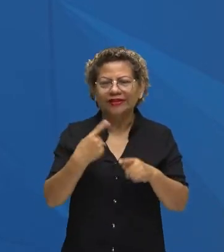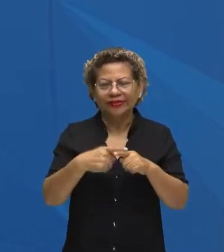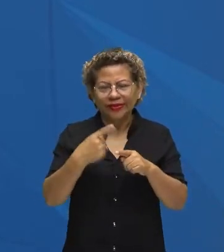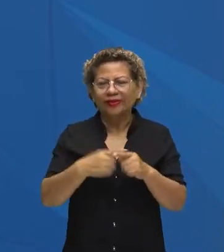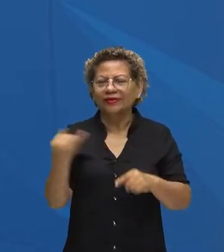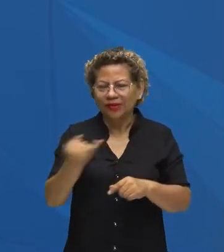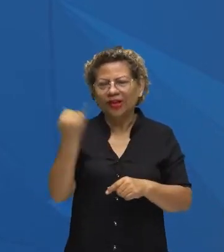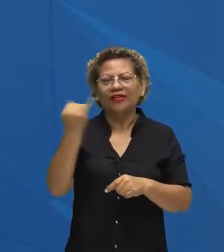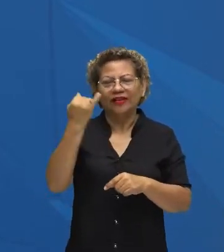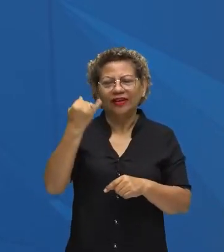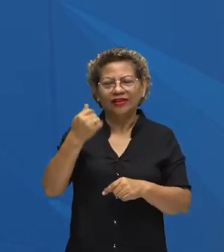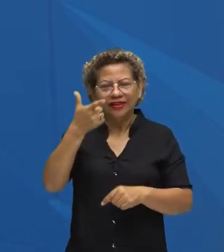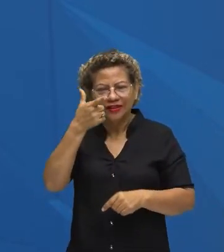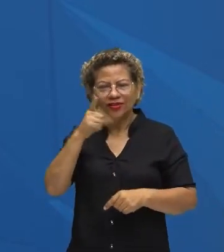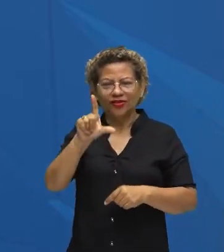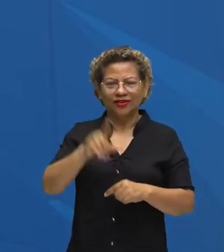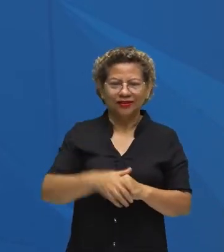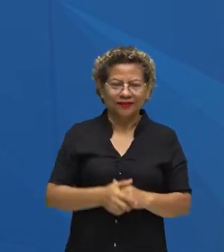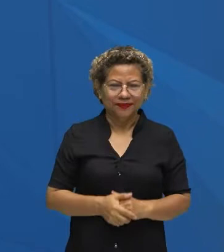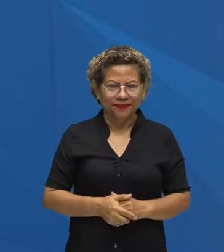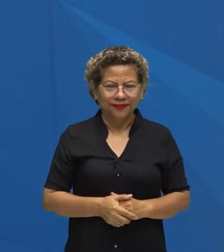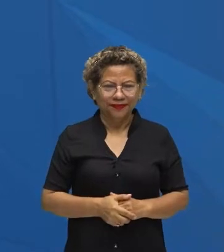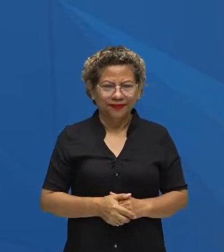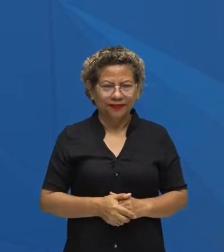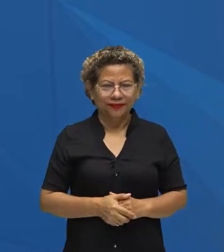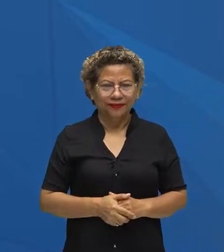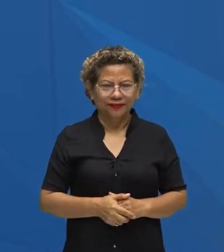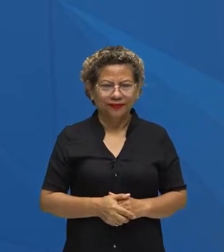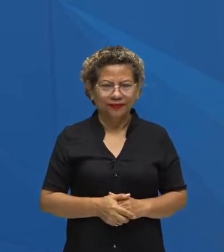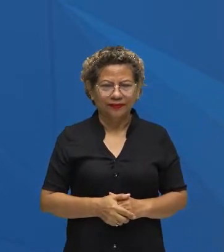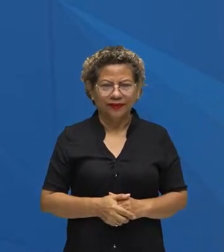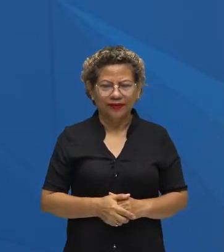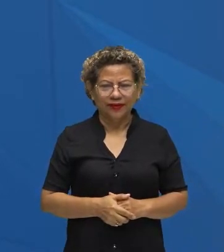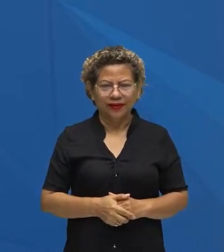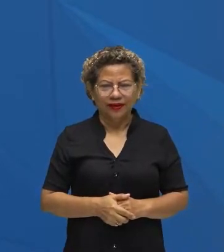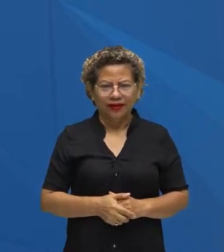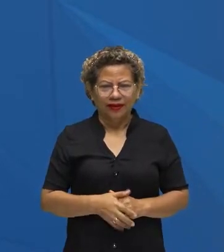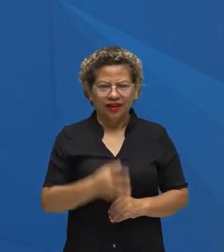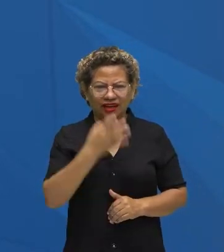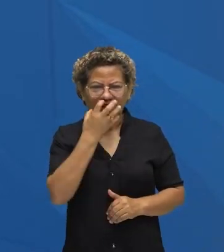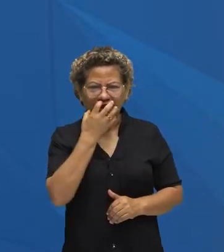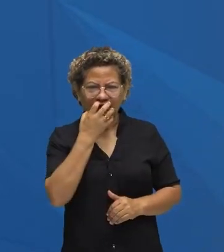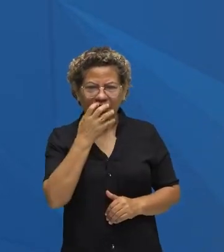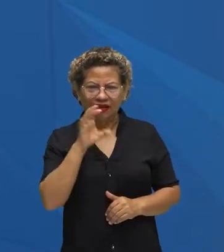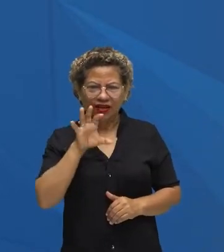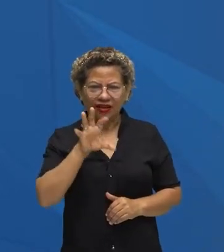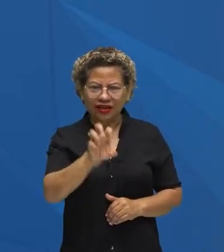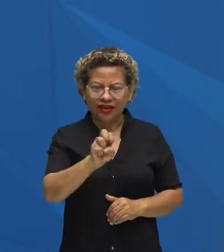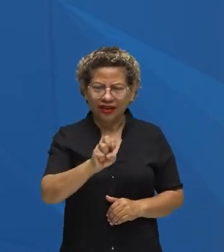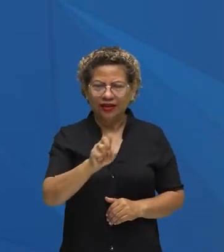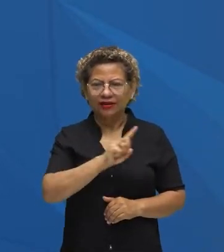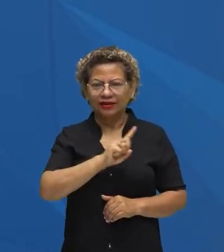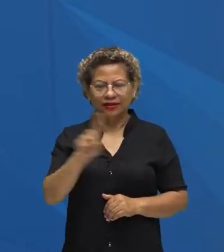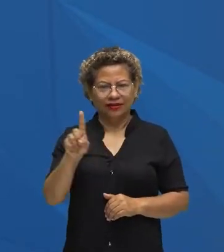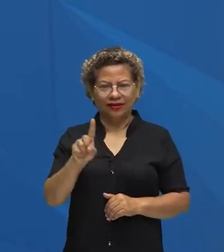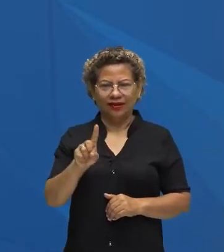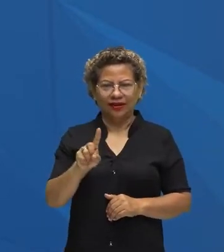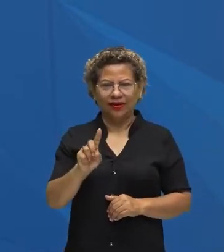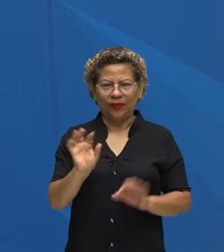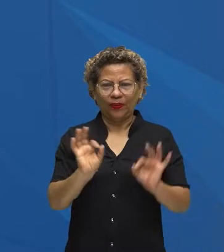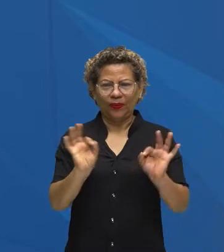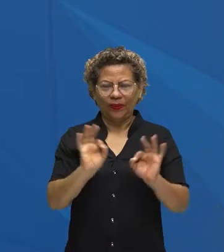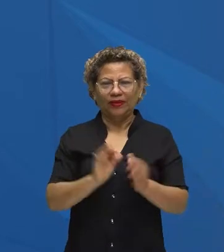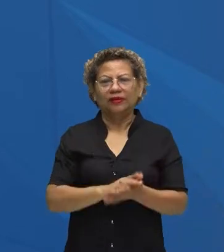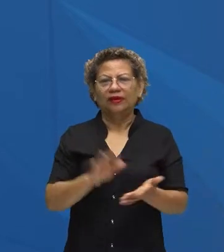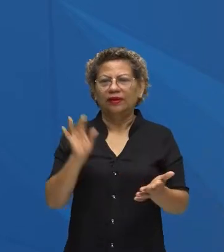mesmo. E temos mais um para finalizar, olha só esse momento, cão que late não morde. Realmente, gente, isso aí a gente já